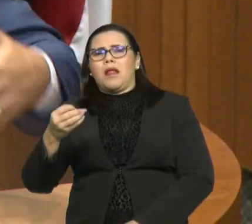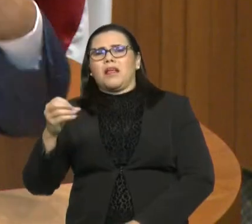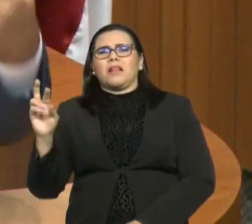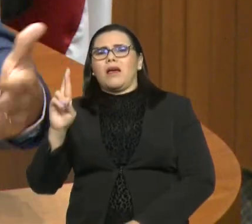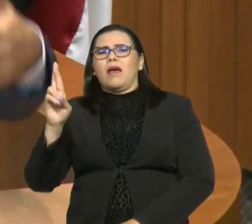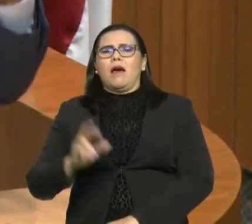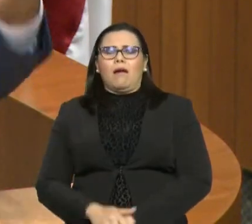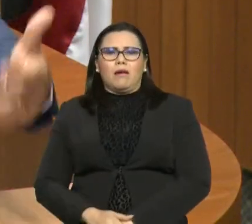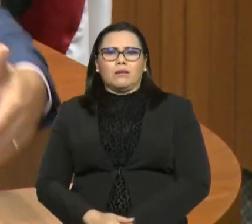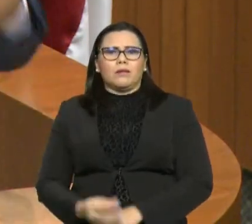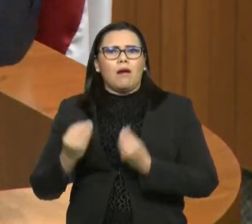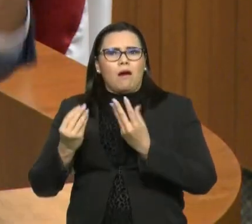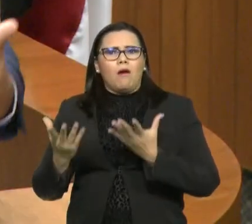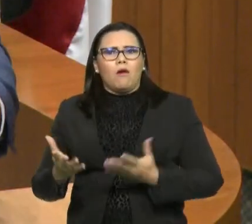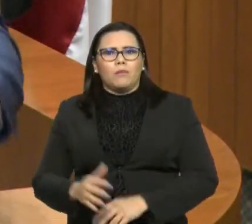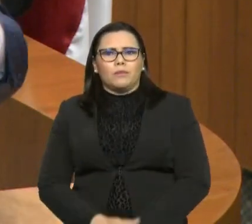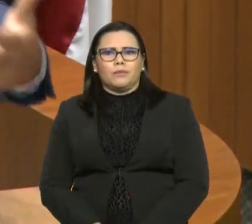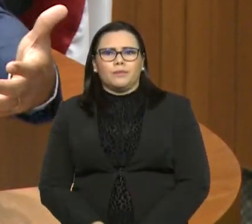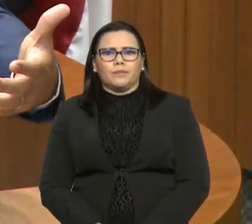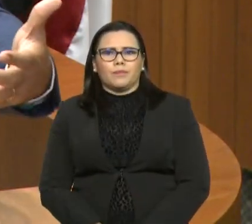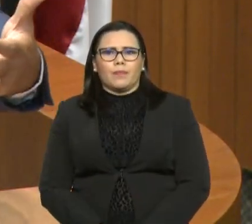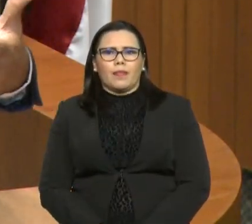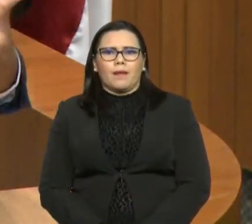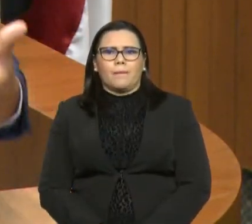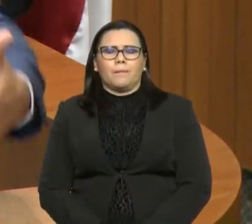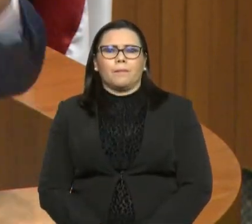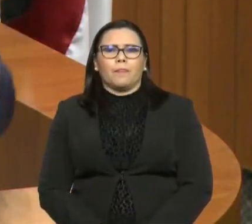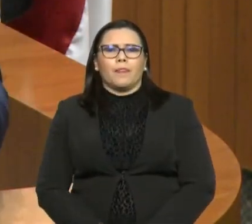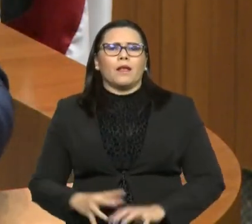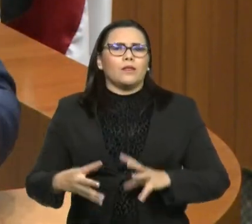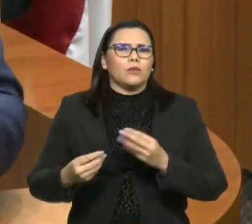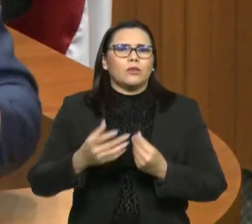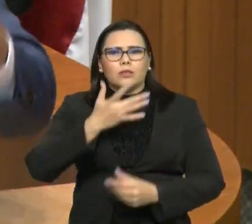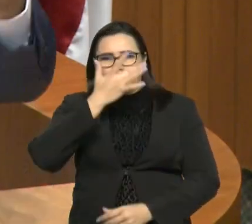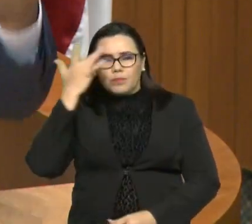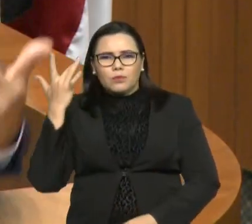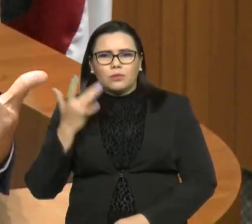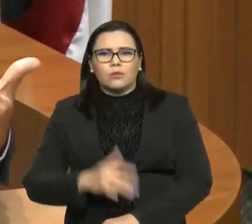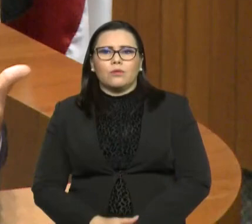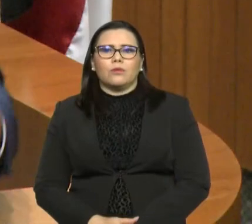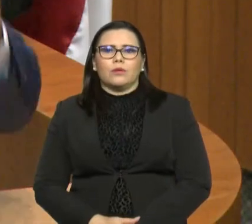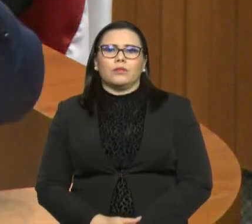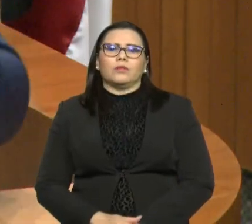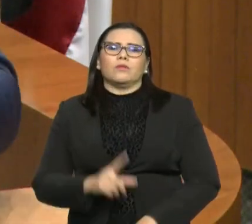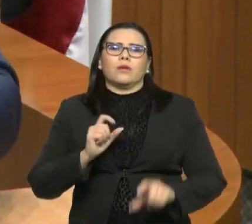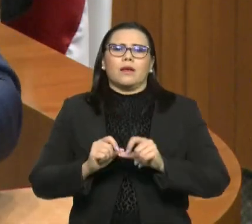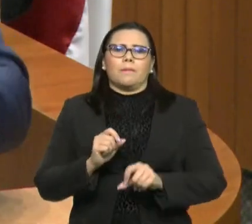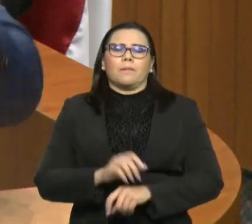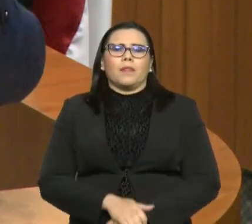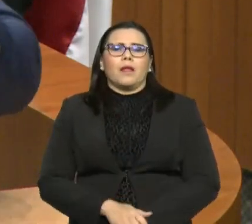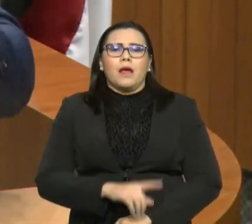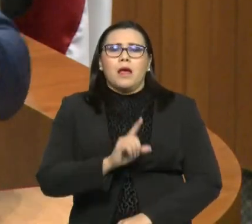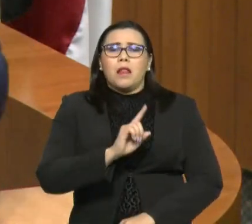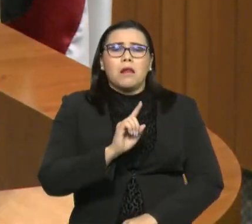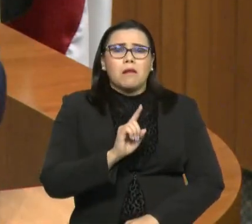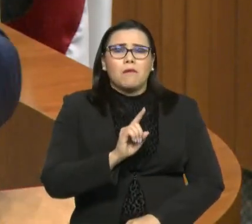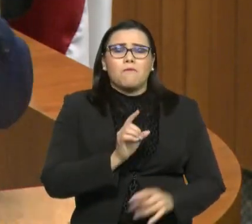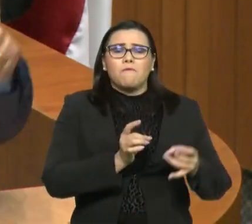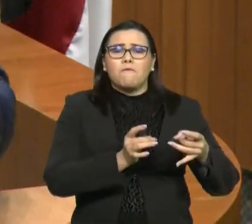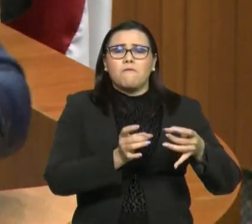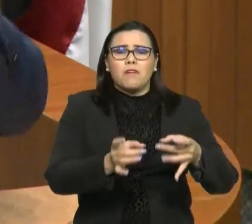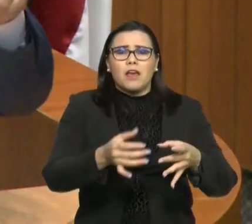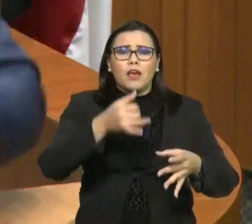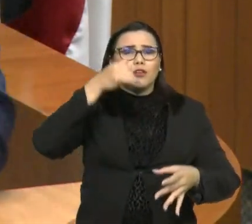criadores estão com seus produtos estocados em suas propriedades, porque o preço está baixíssimo e porque os